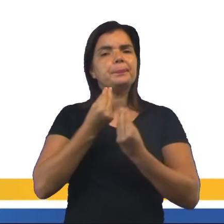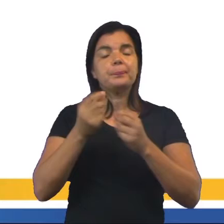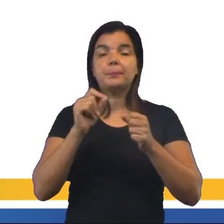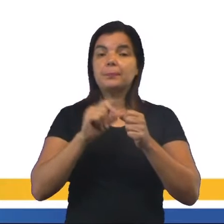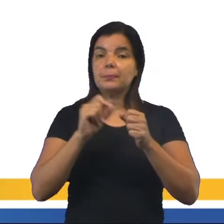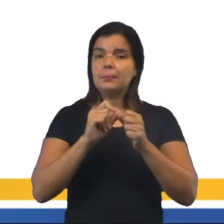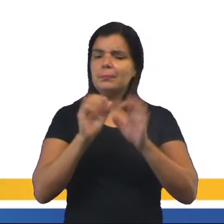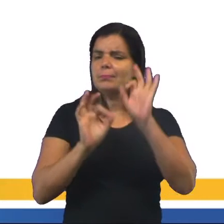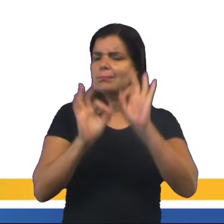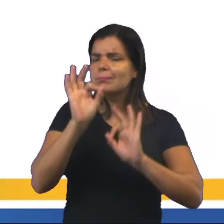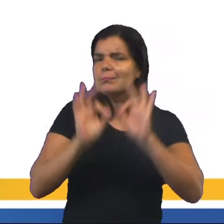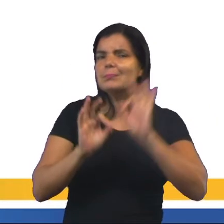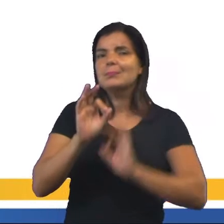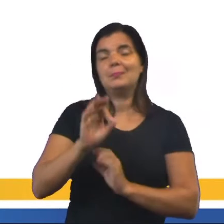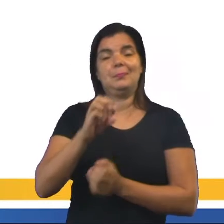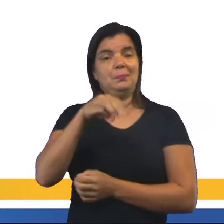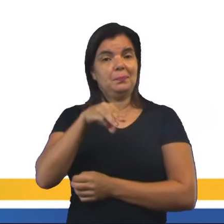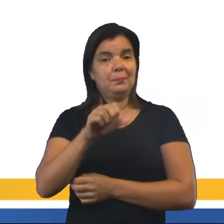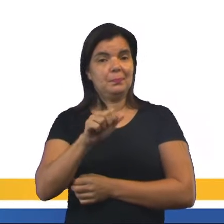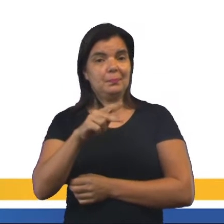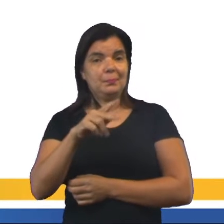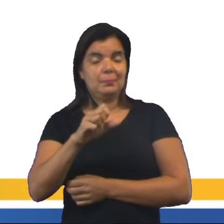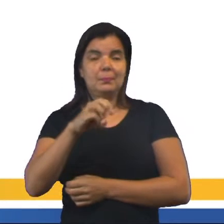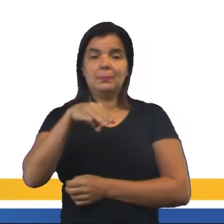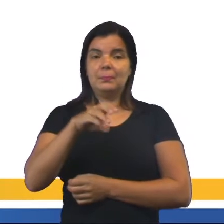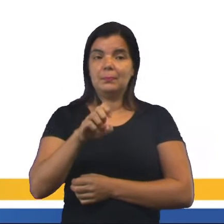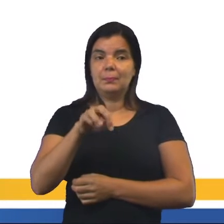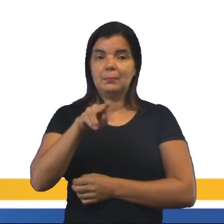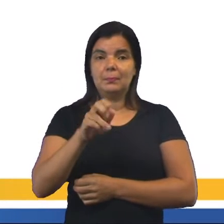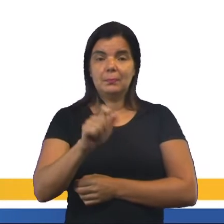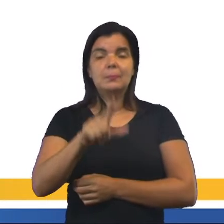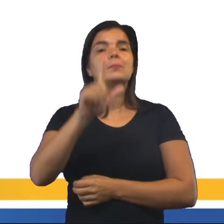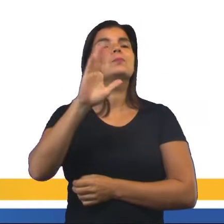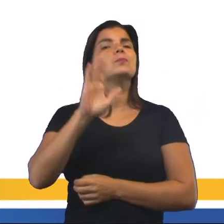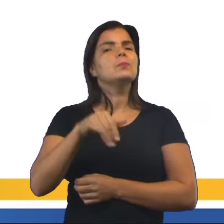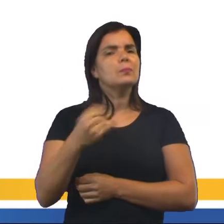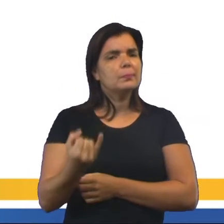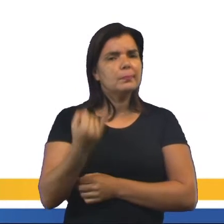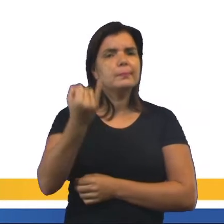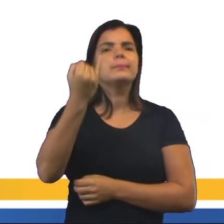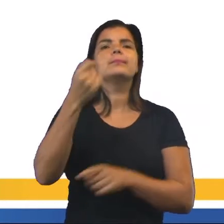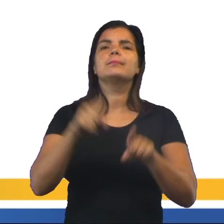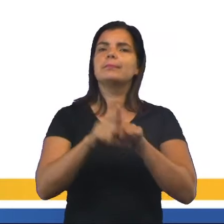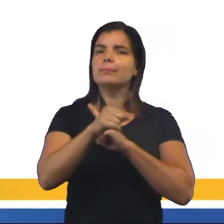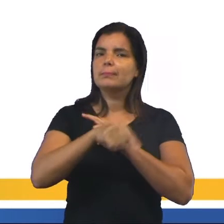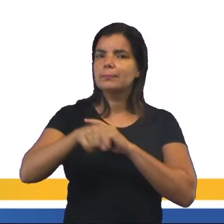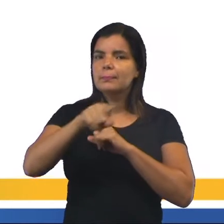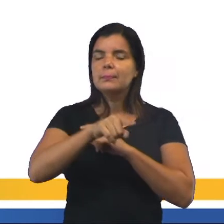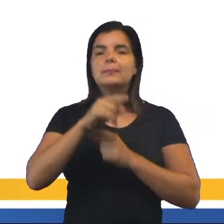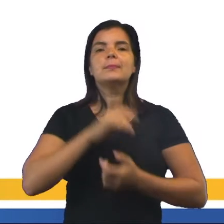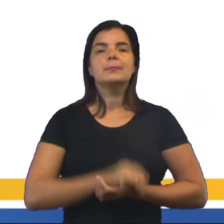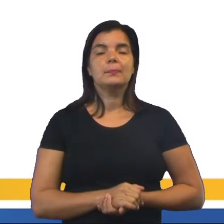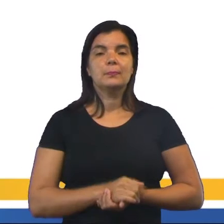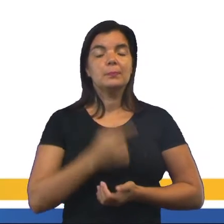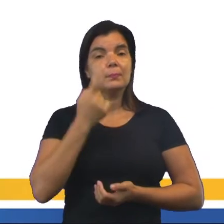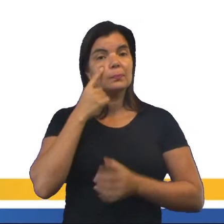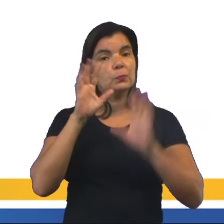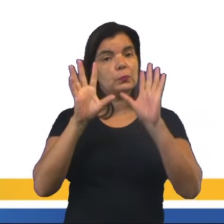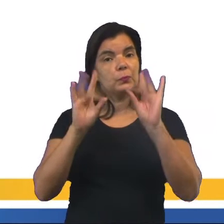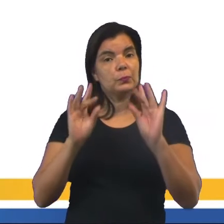mapa mental? Como você faz um mapa mental? É tão importante, como eu disse para vocês, para a gente